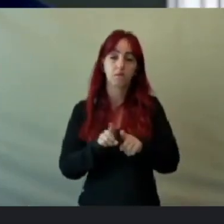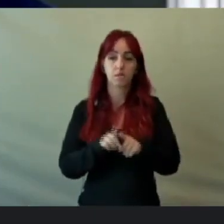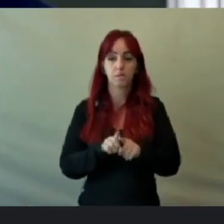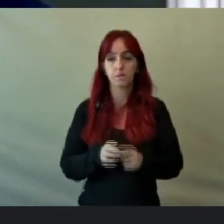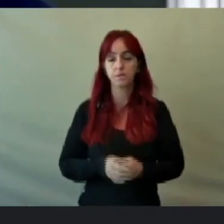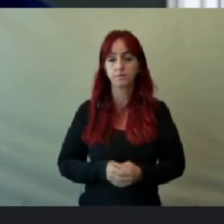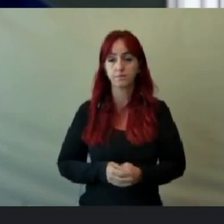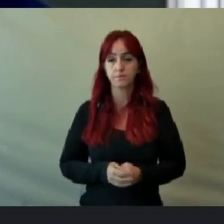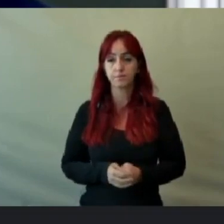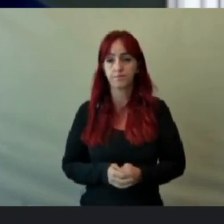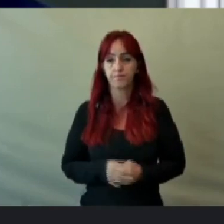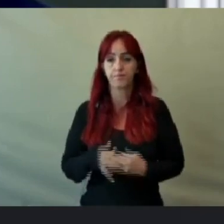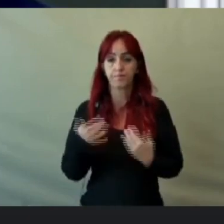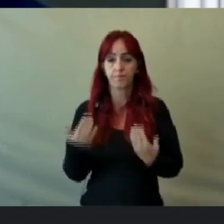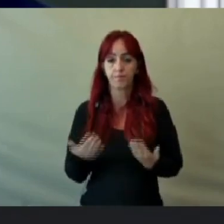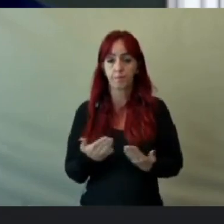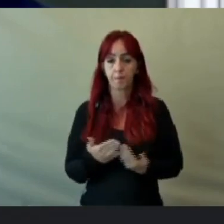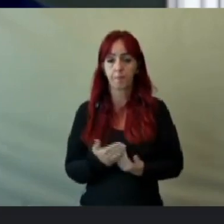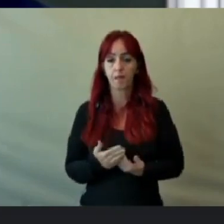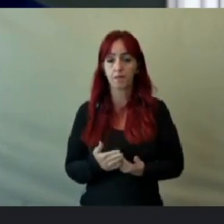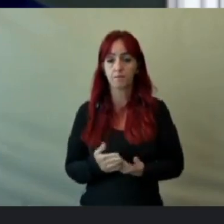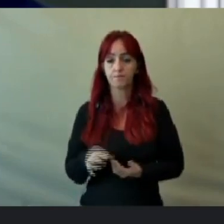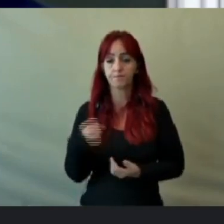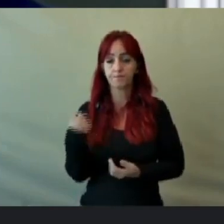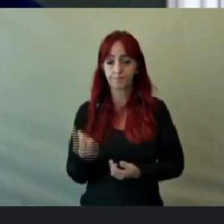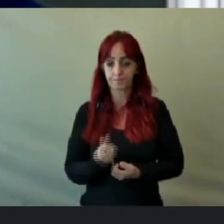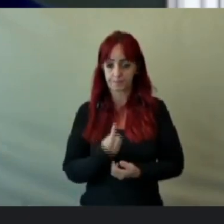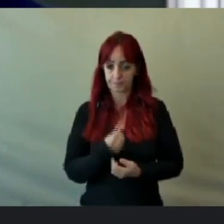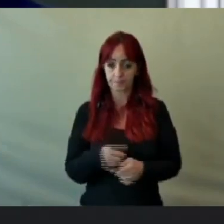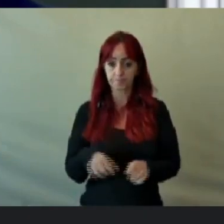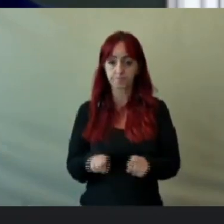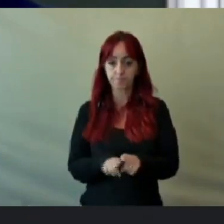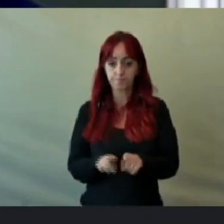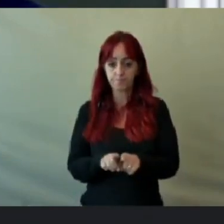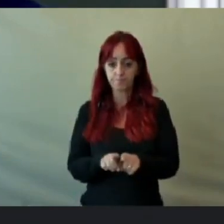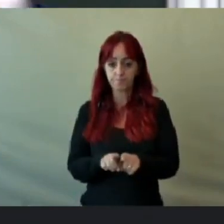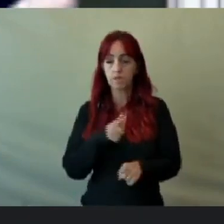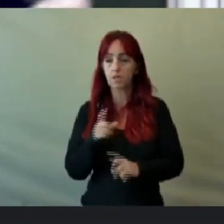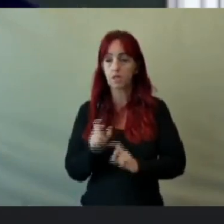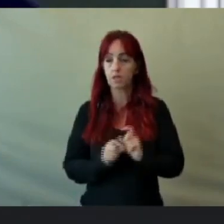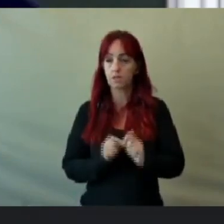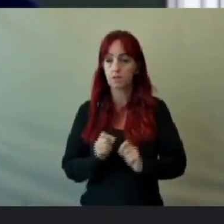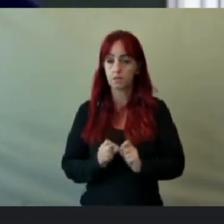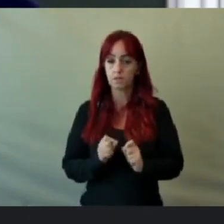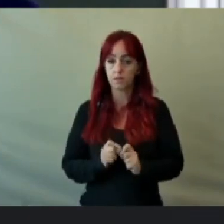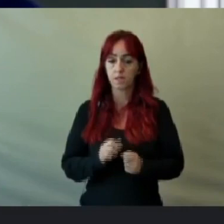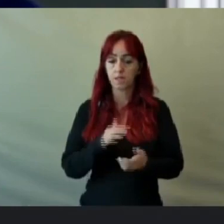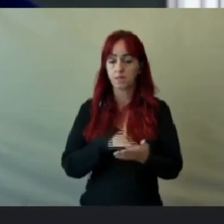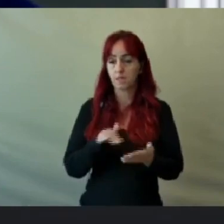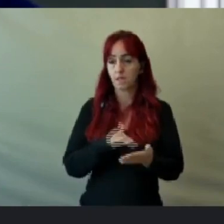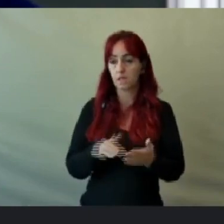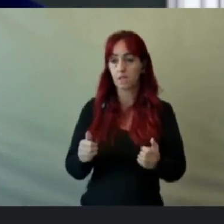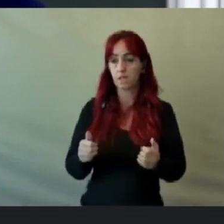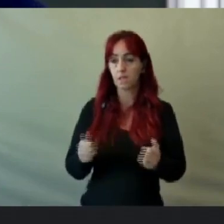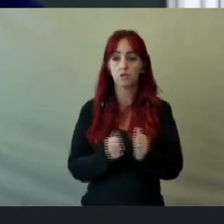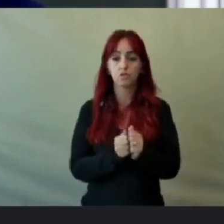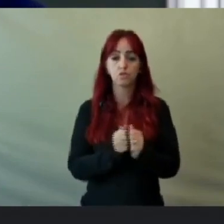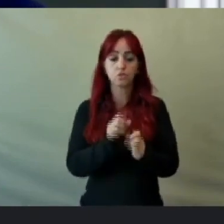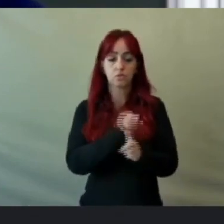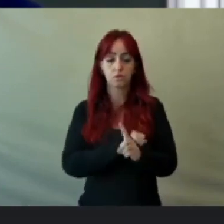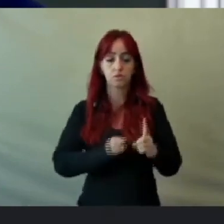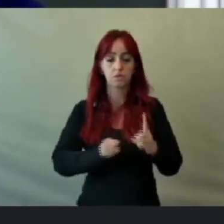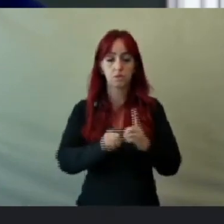gente também tem sentado né a Secretaria de Assistência Social junto com as colegas da saúde no GT